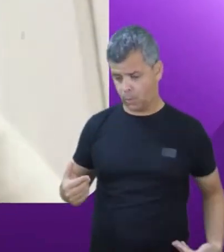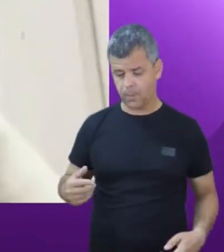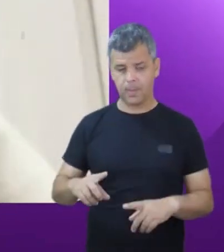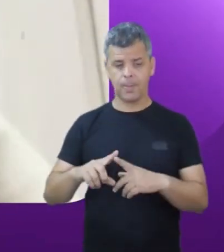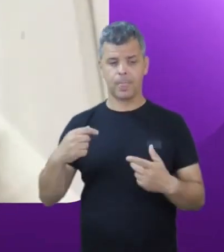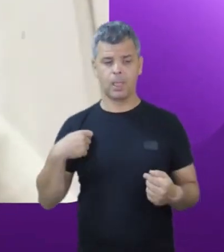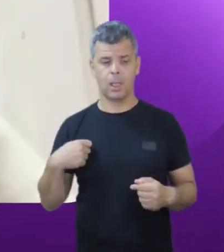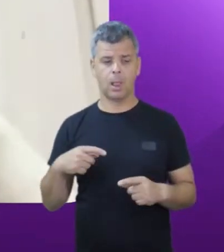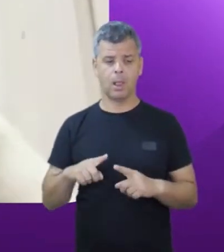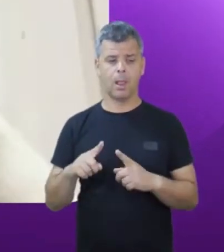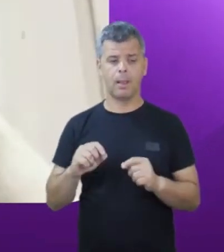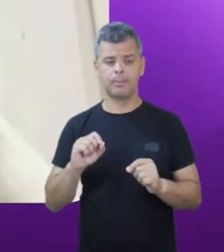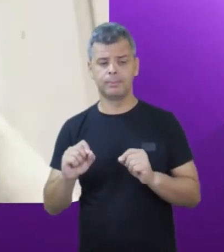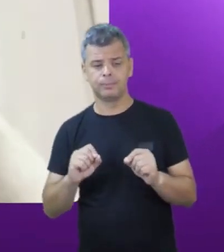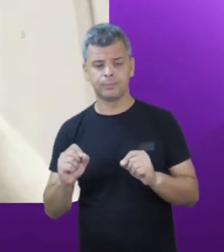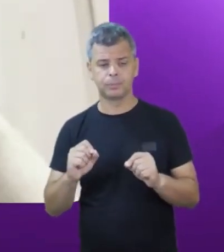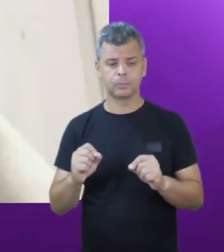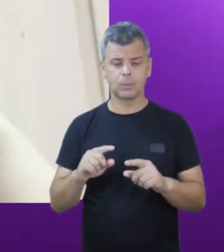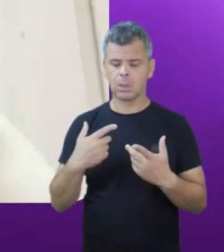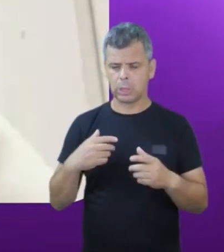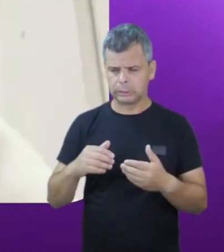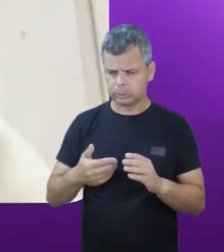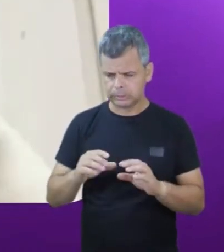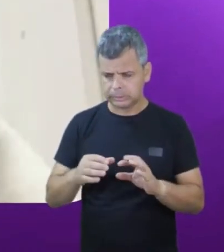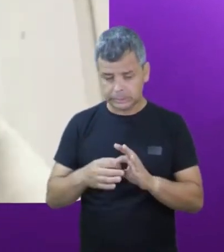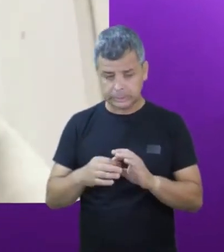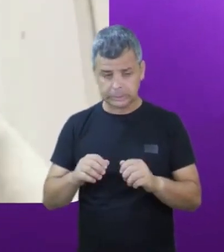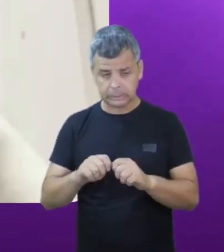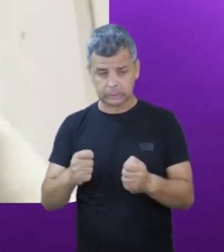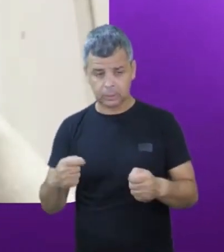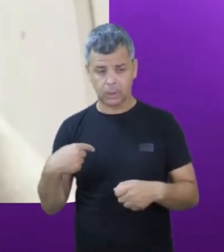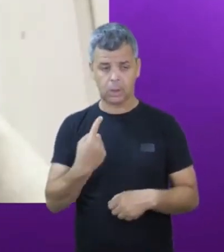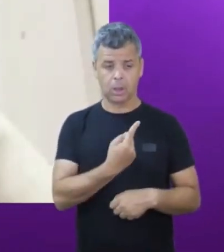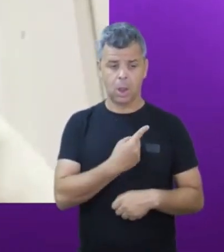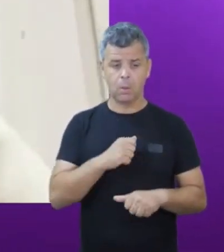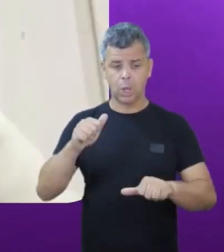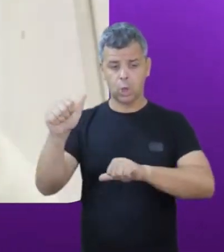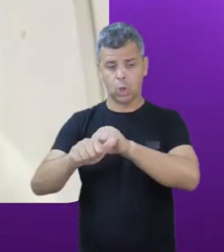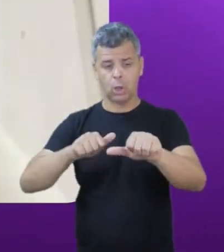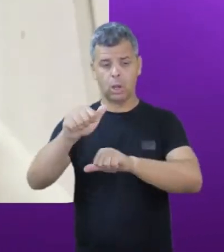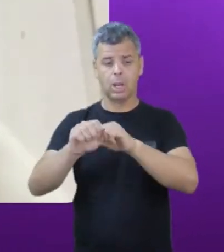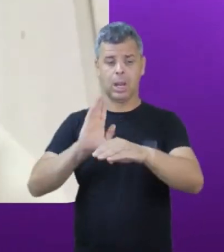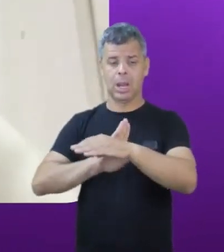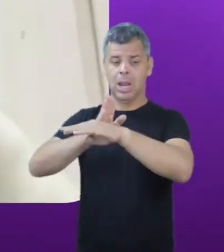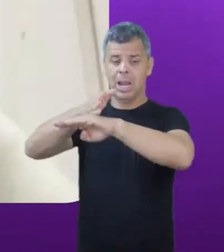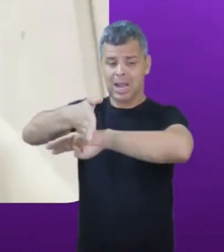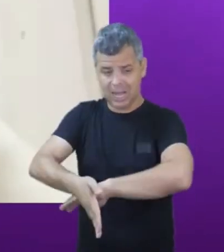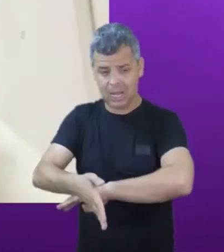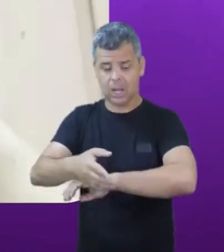quebra a gente fura essa bolha, desculpe, quando a gente faz essa alteração e a gente entra na